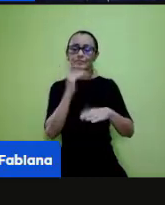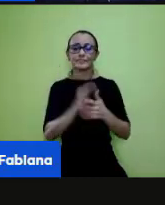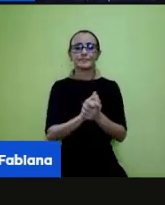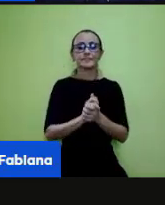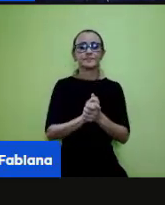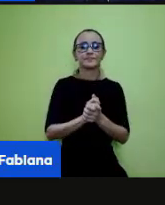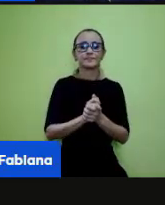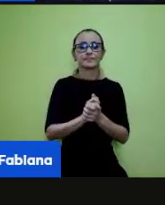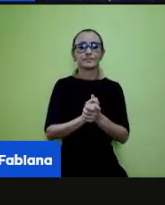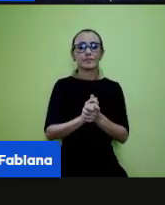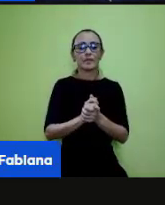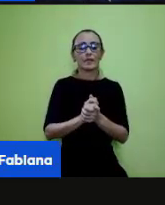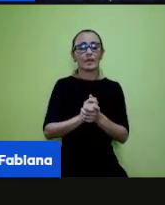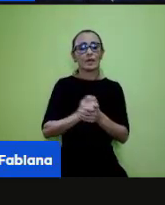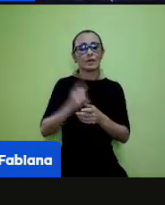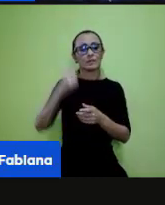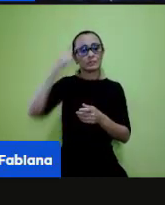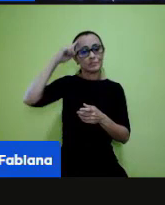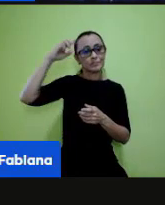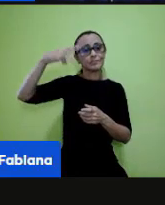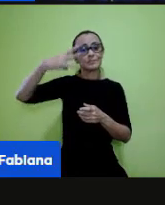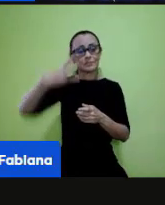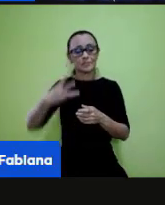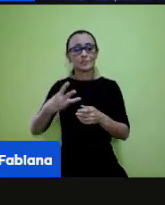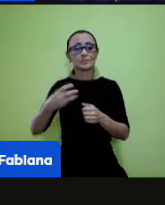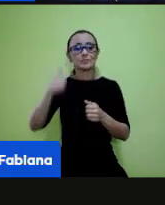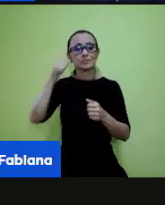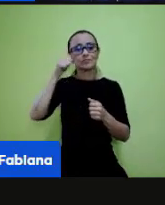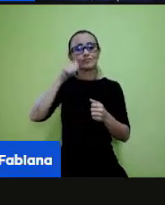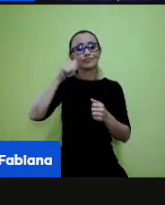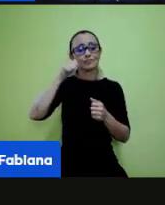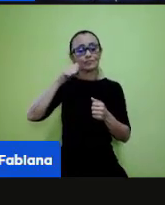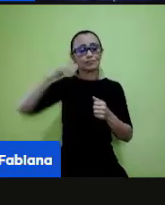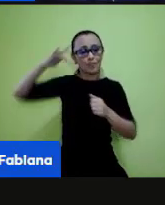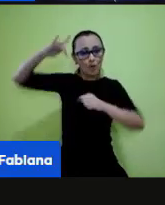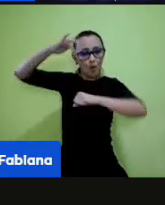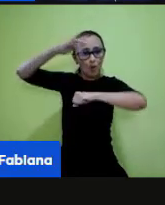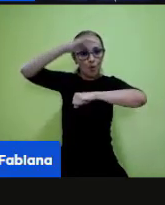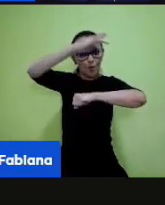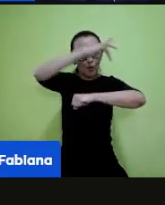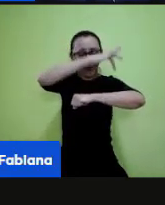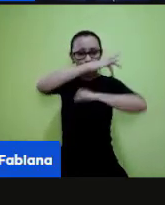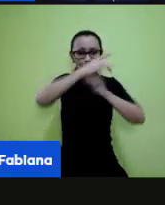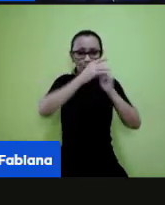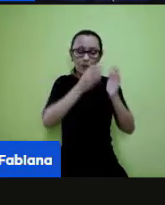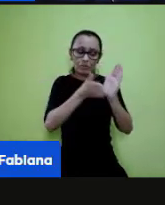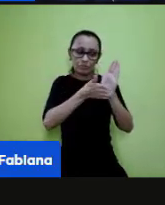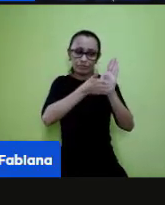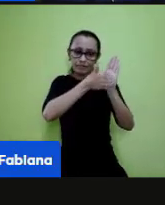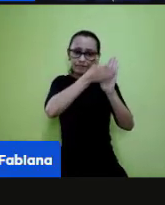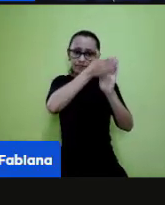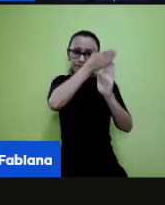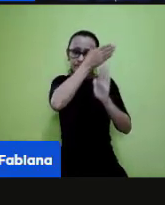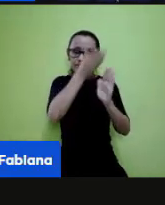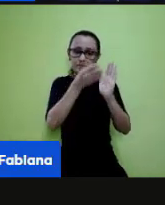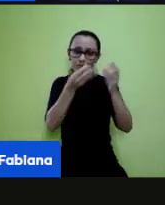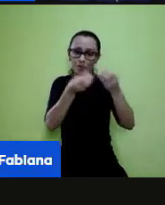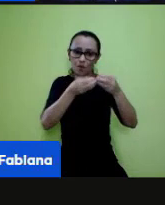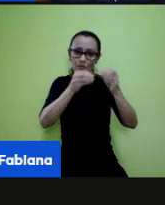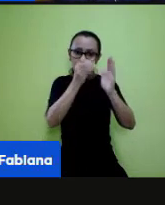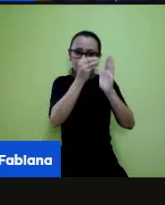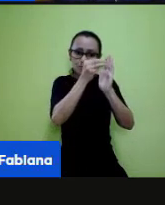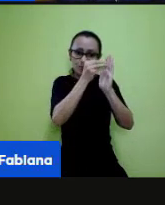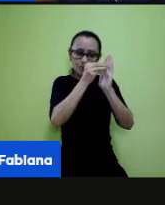do repasto sanguíneo, a fêmea realiza a postura dos ovos e a gente já disse, coloca na parede do recipiente.